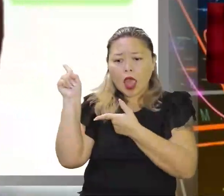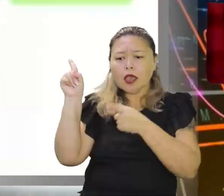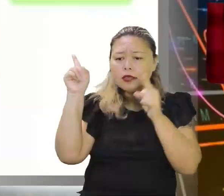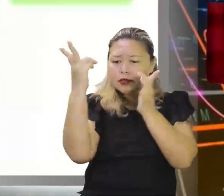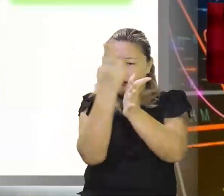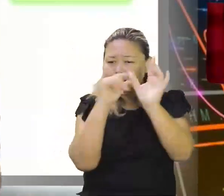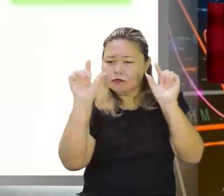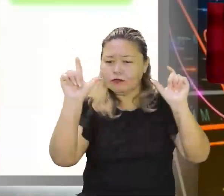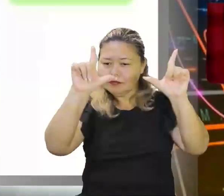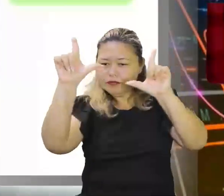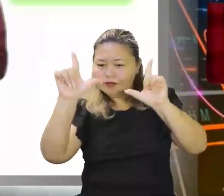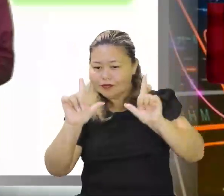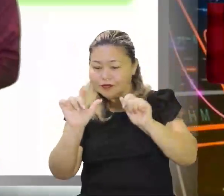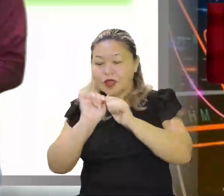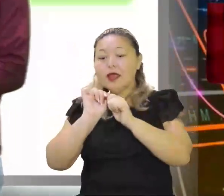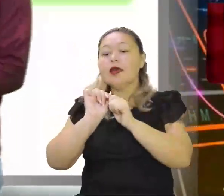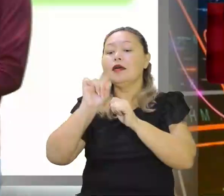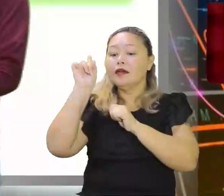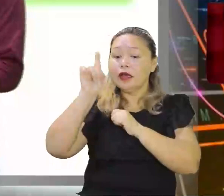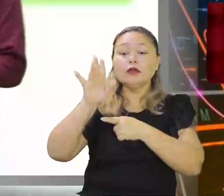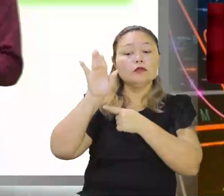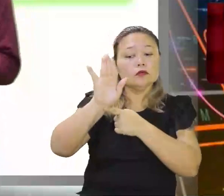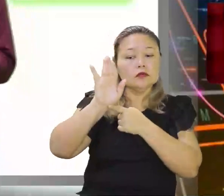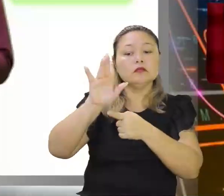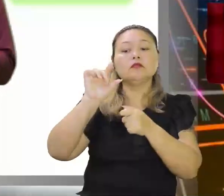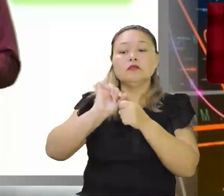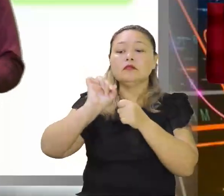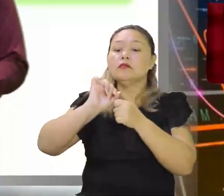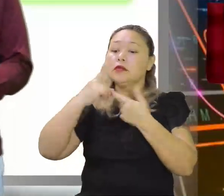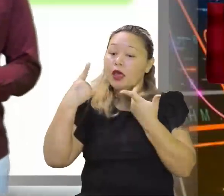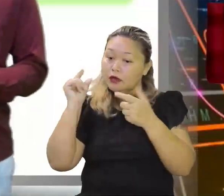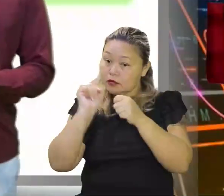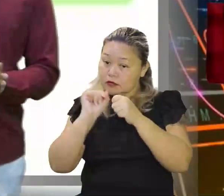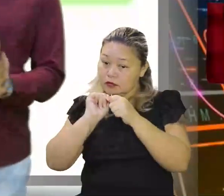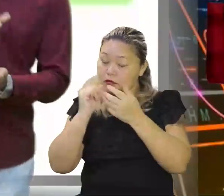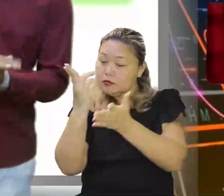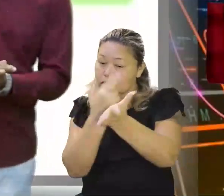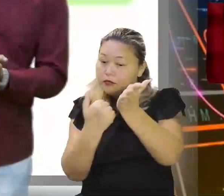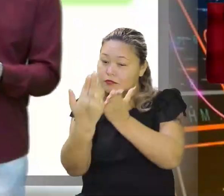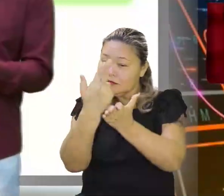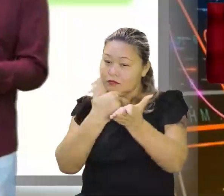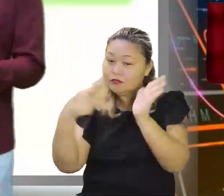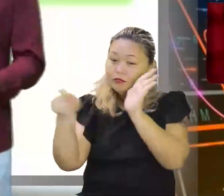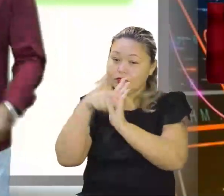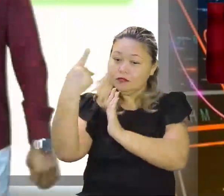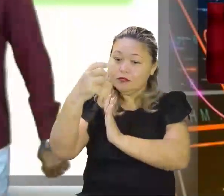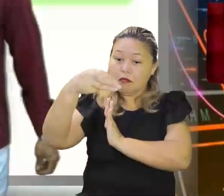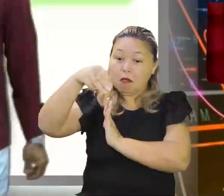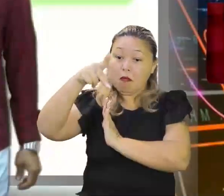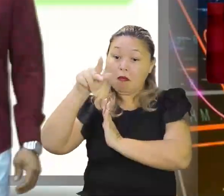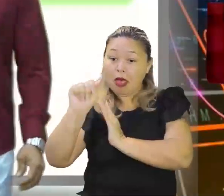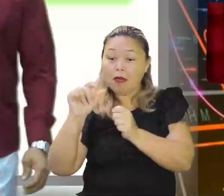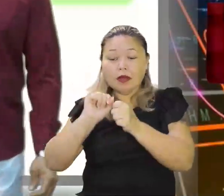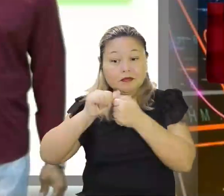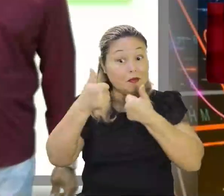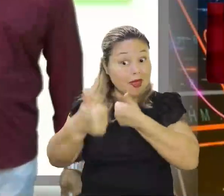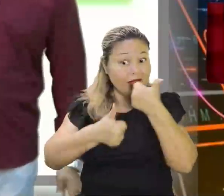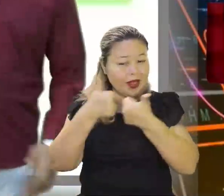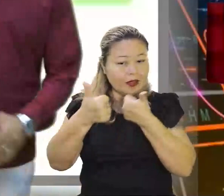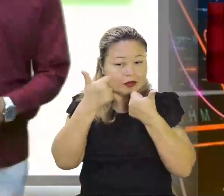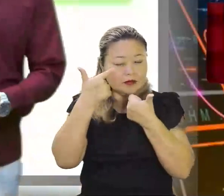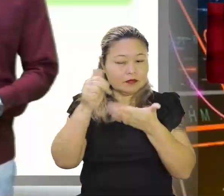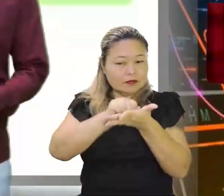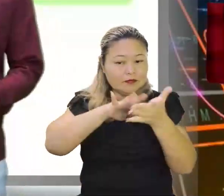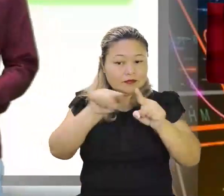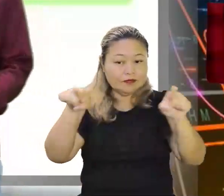né? O ideal é a cada final de aula construir um mapa conceitual, um mapa mental, certo? Certinho. Beleza, então? Beleza. Vamos lá? De olho nas atividades